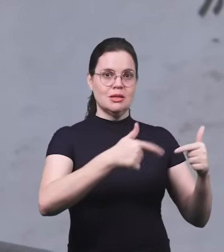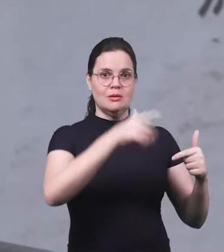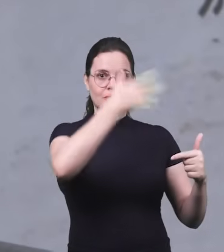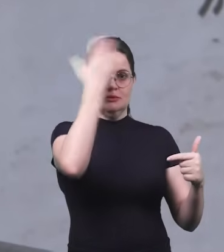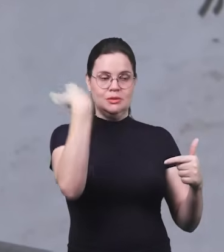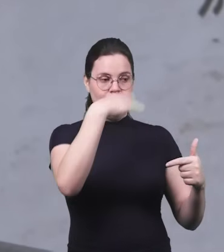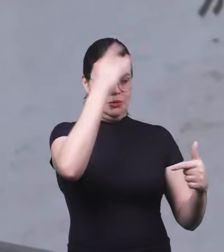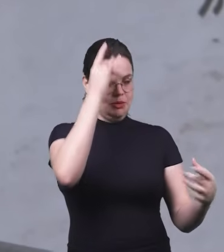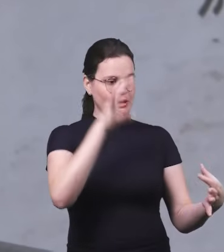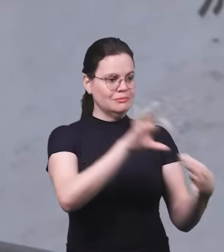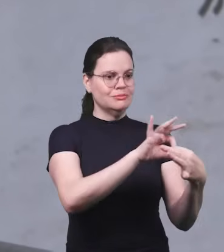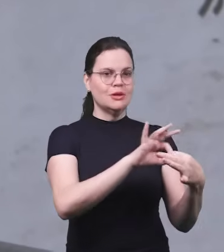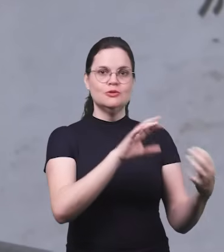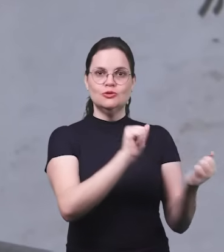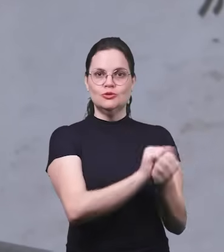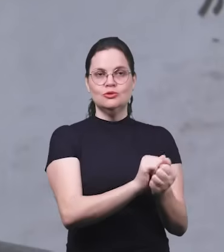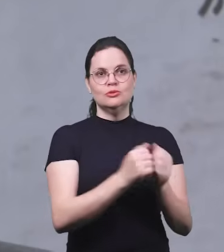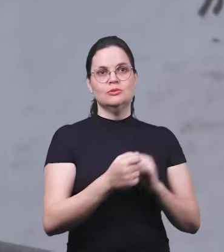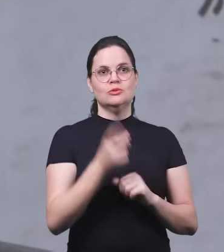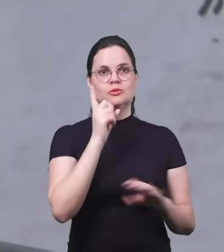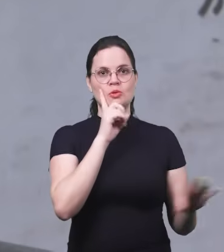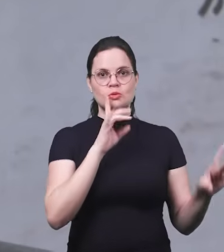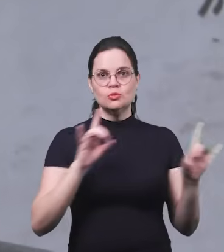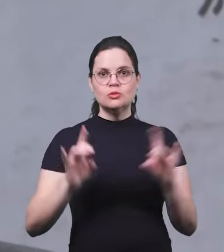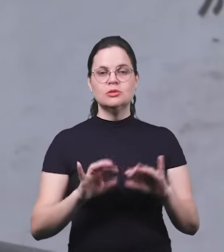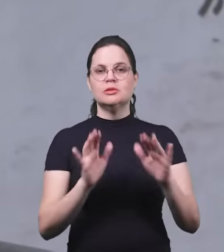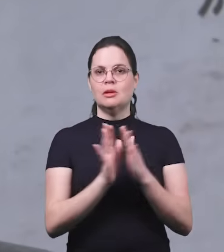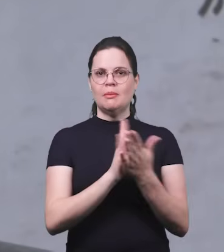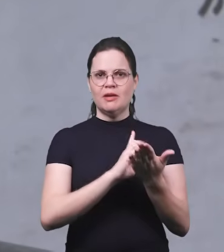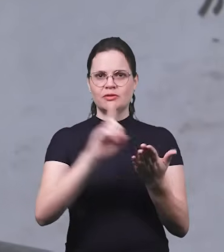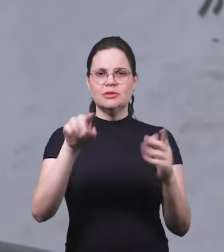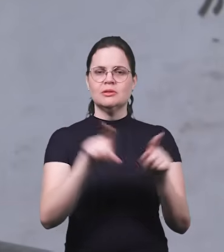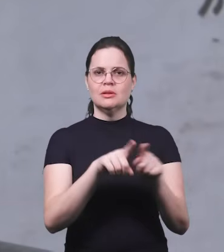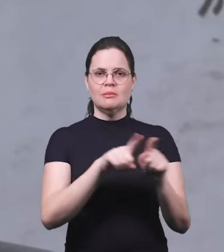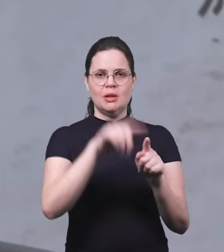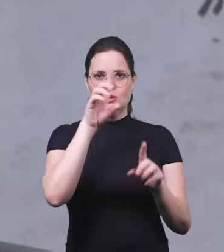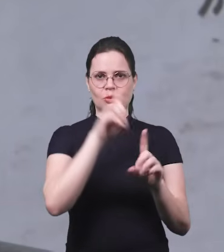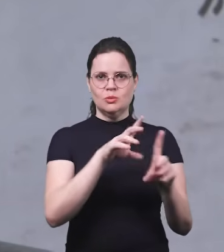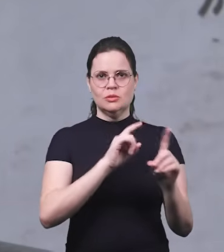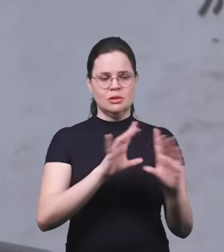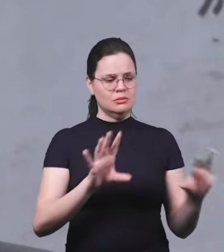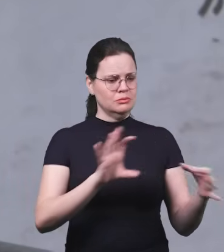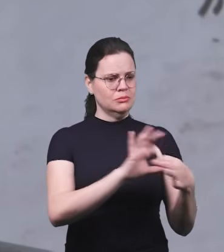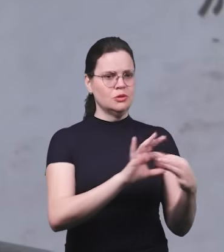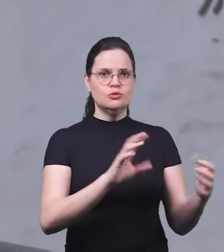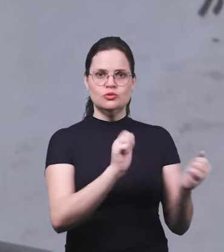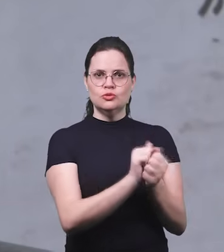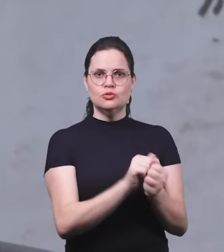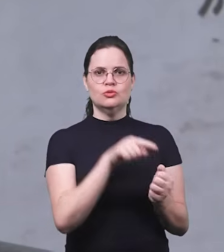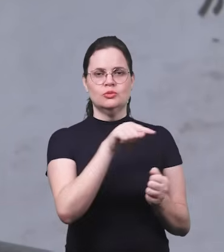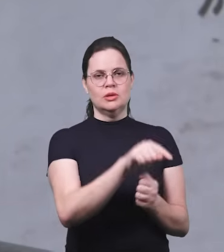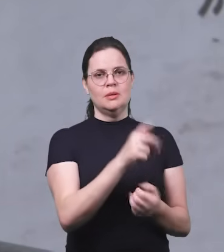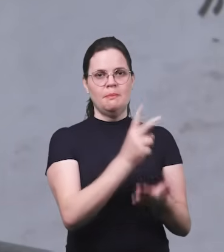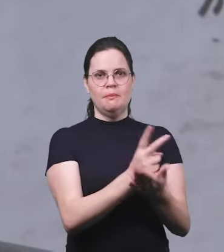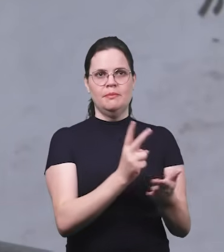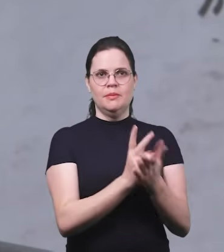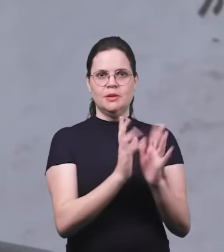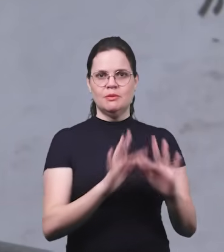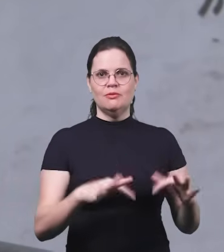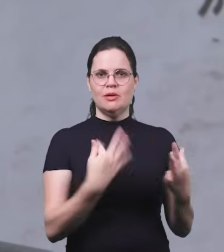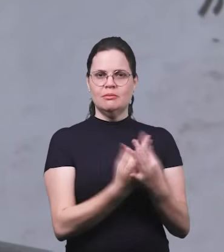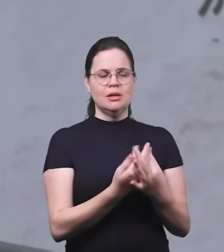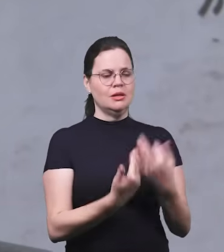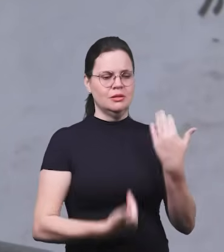né? Não separa. Cada dia Glória a nos une, Jesus. Muito une a bom. família no Senhor, une, né, no mesmo sentido de servir